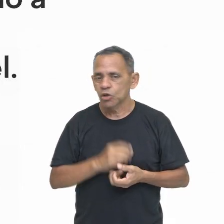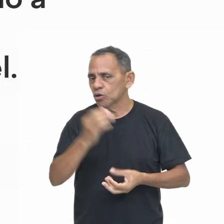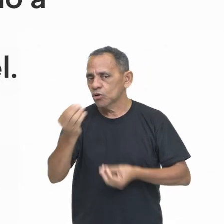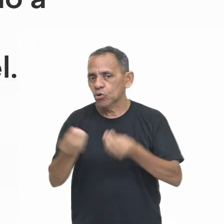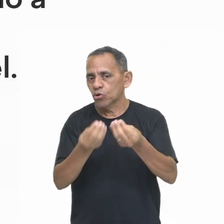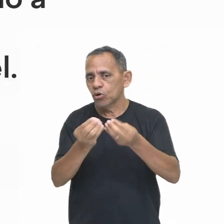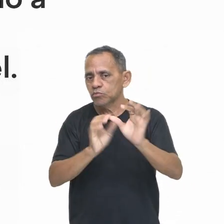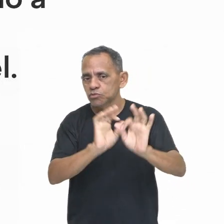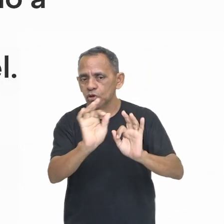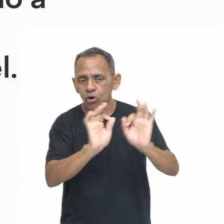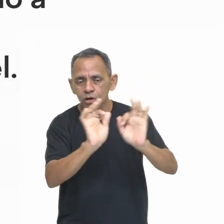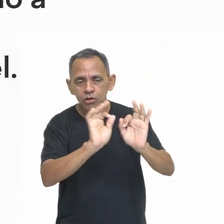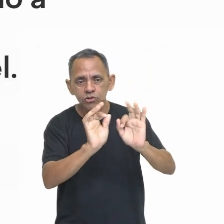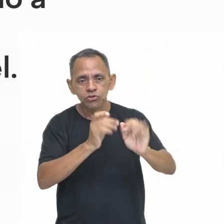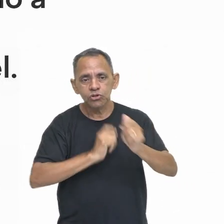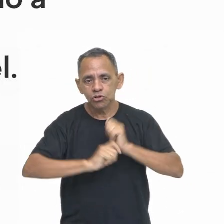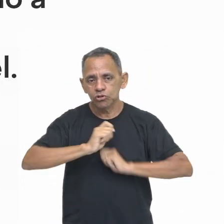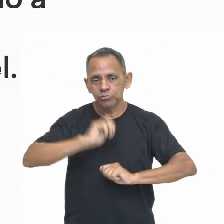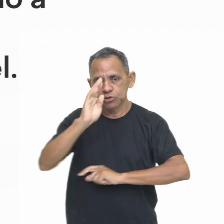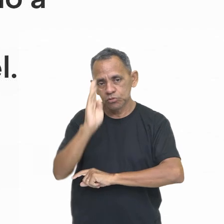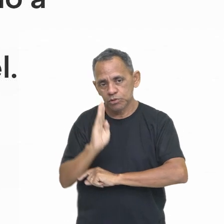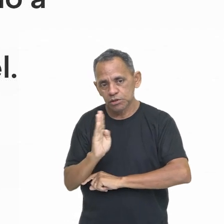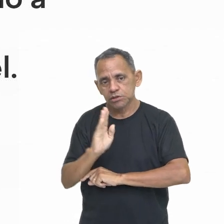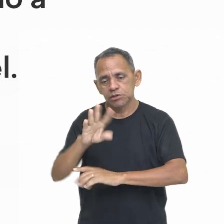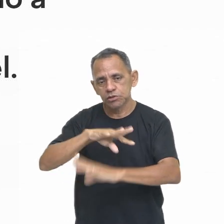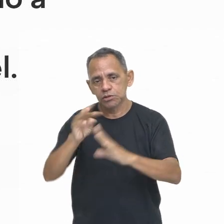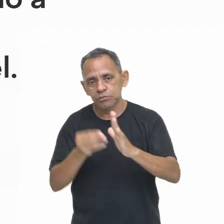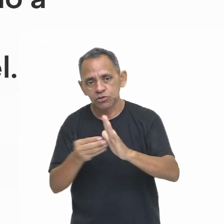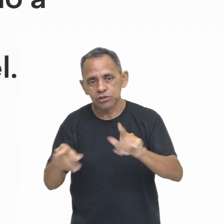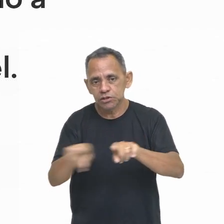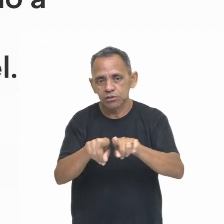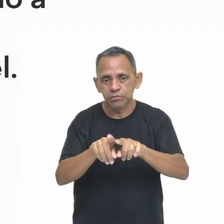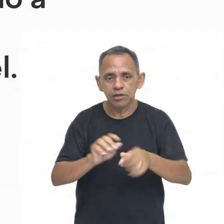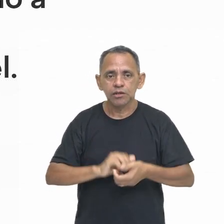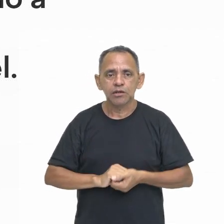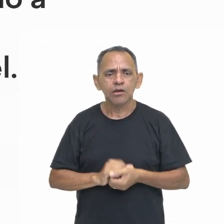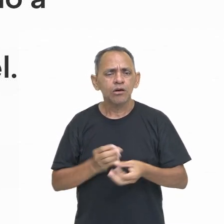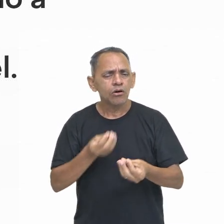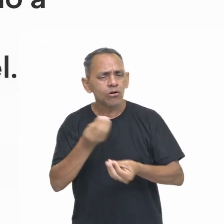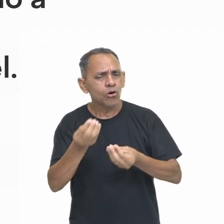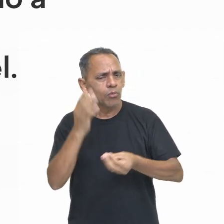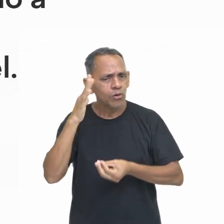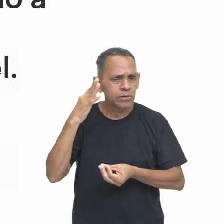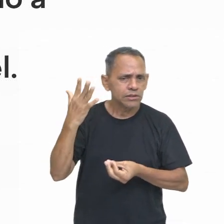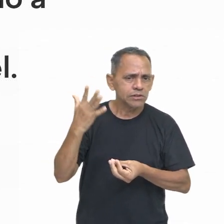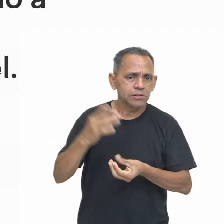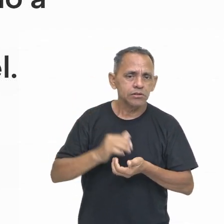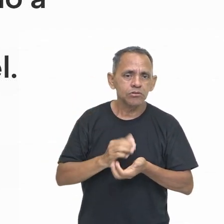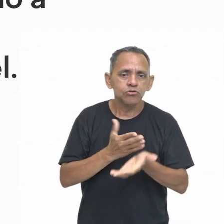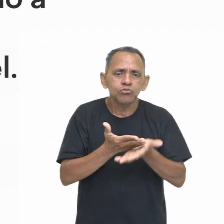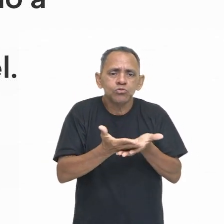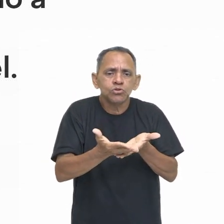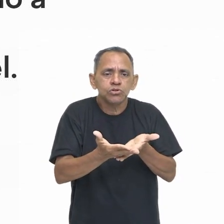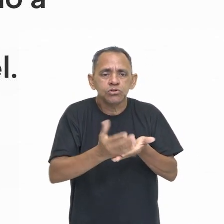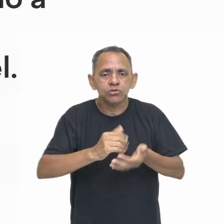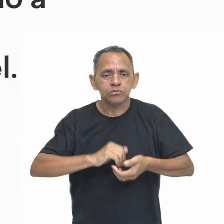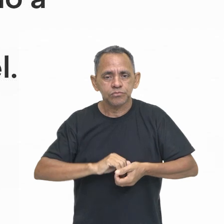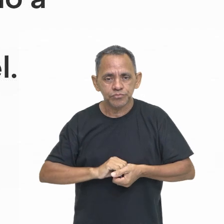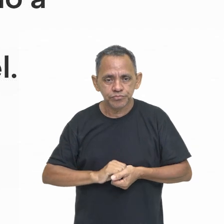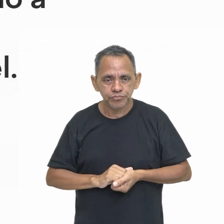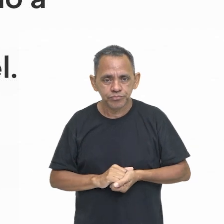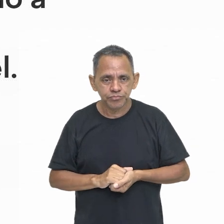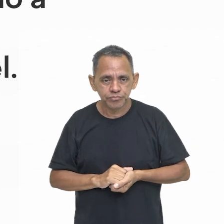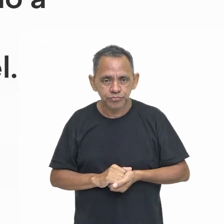Formação econômica social do Brasil e da Amazônia. Olha só, a formação econômica e social do